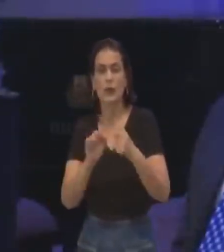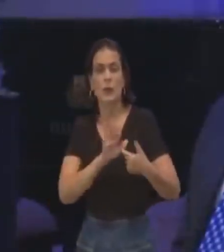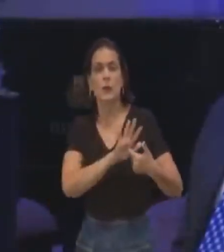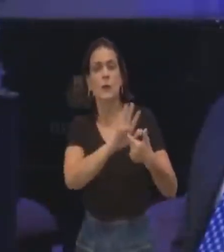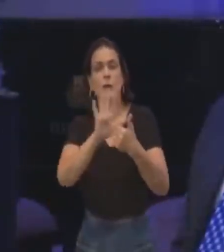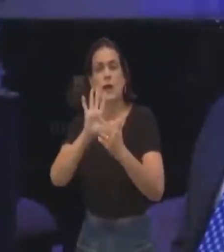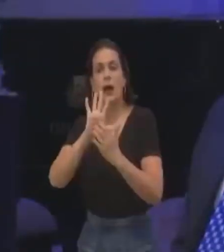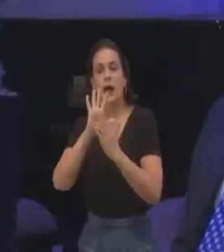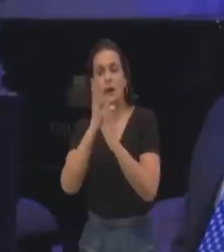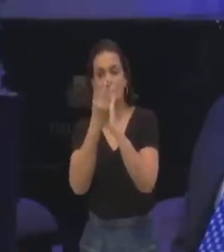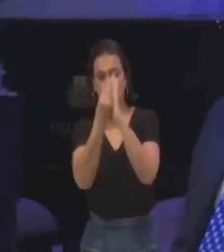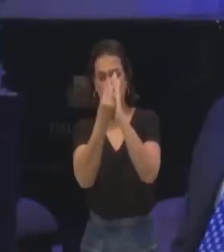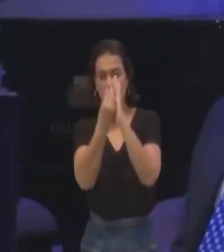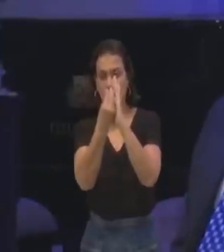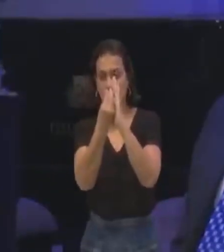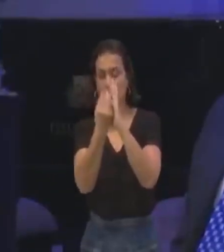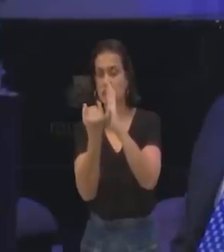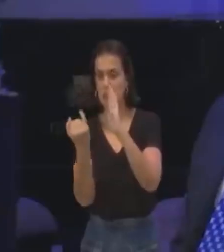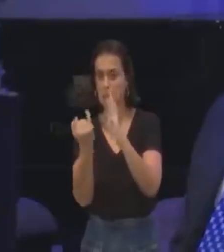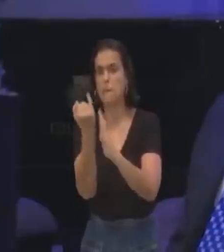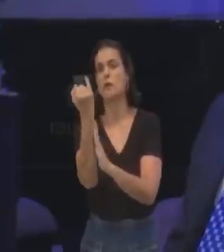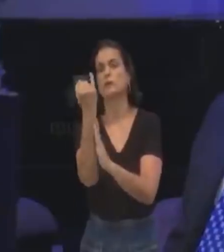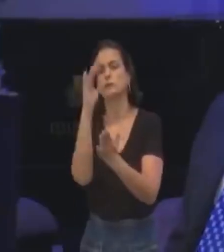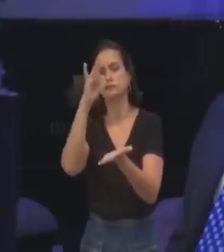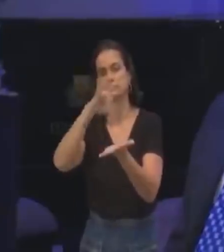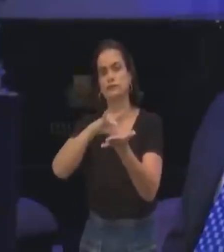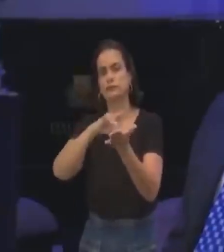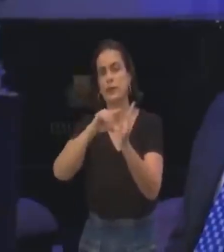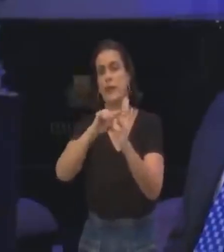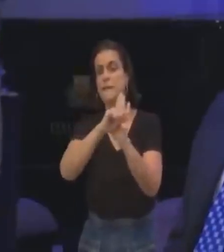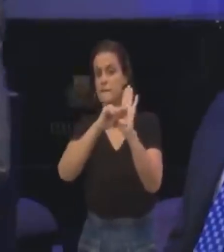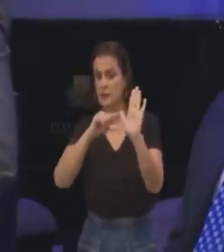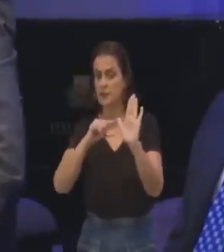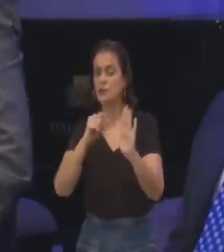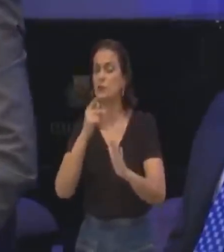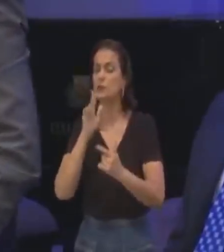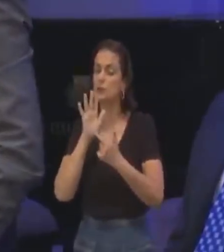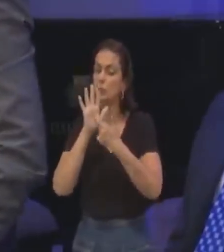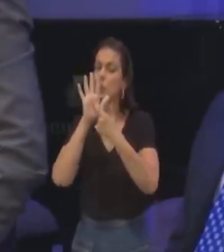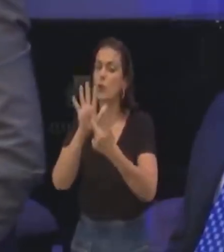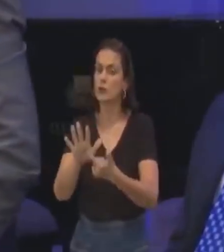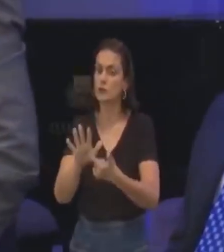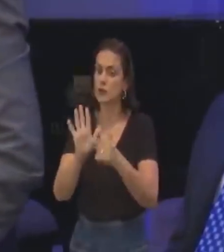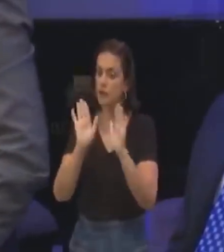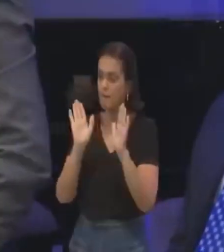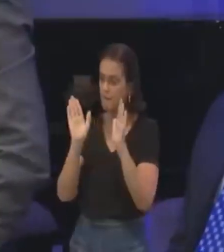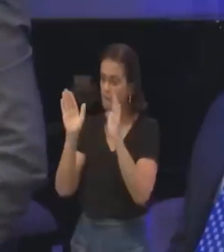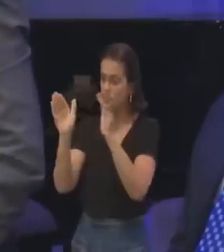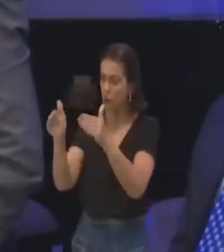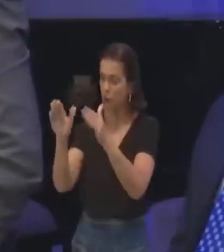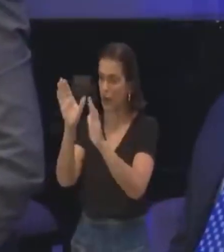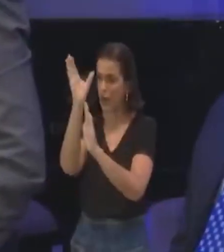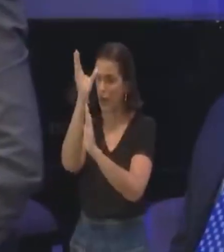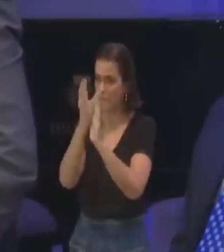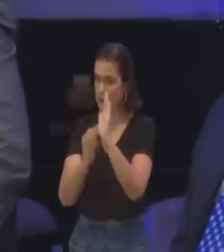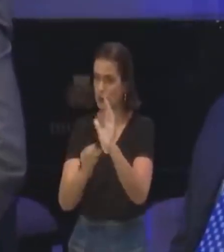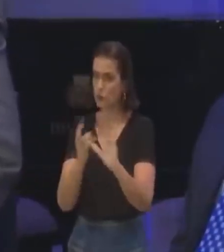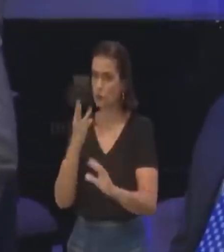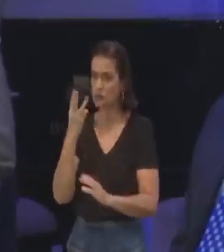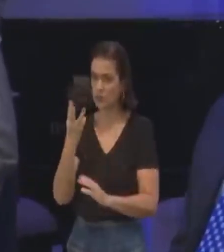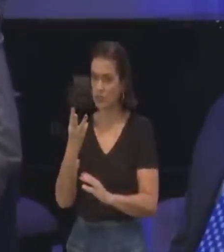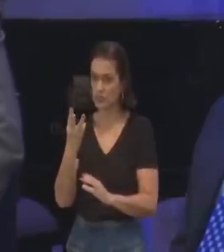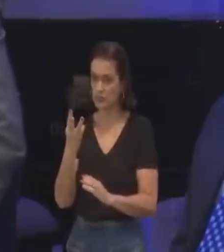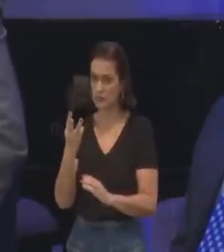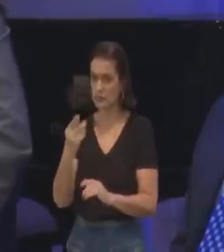a igreja esta importância, e o versículo responde, volte o seu olhar para o capítulo 3, 2